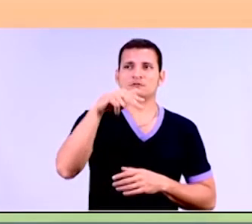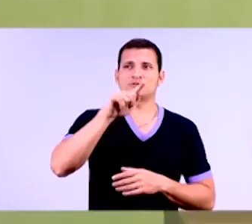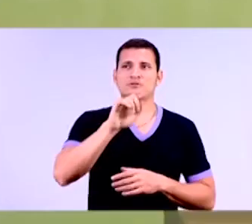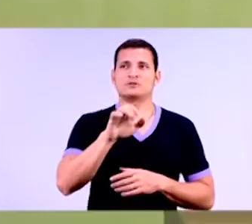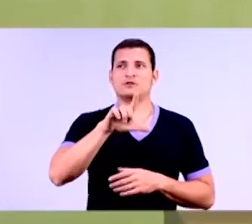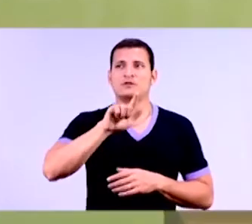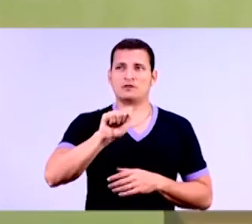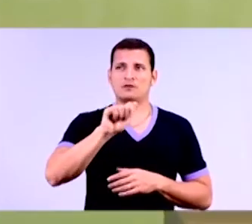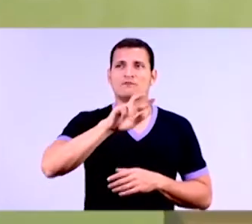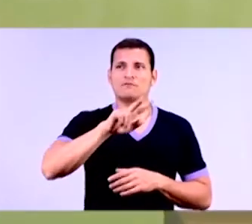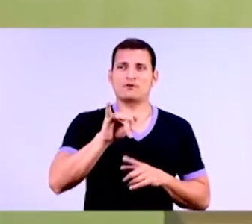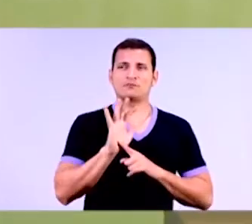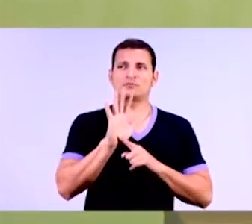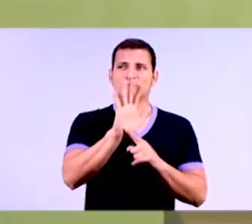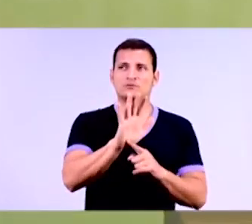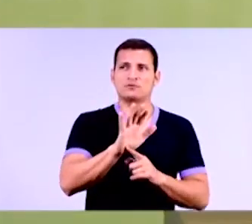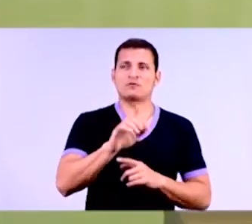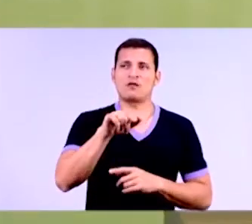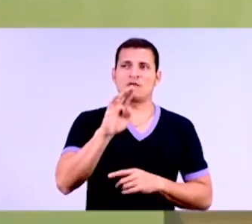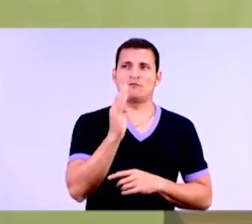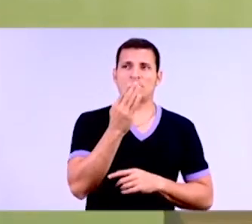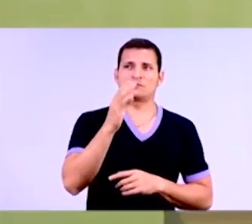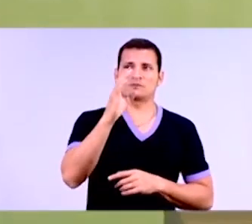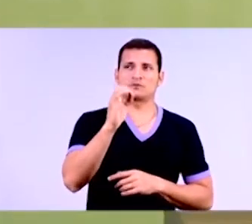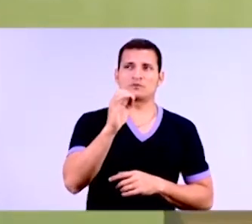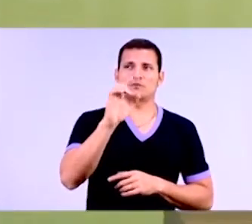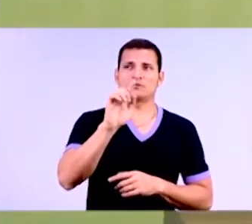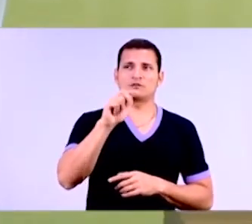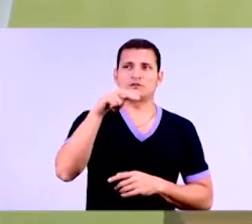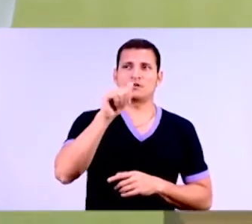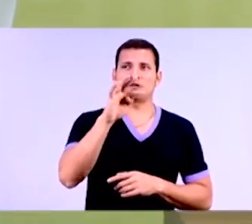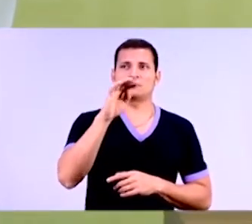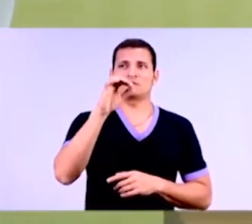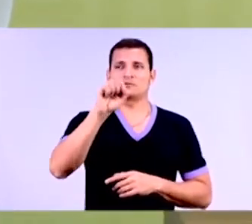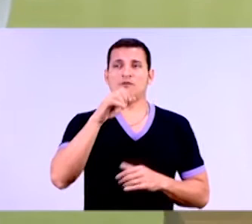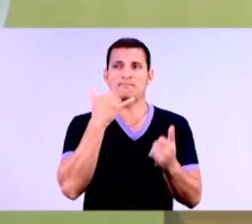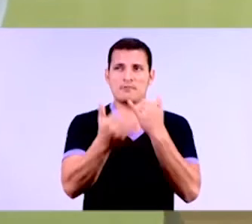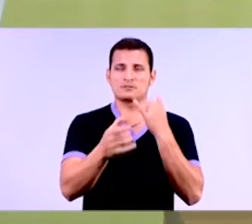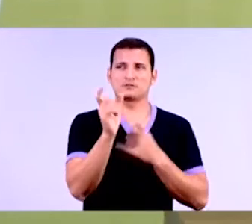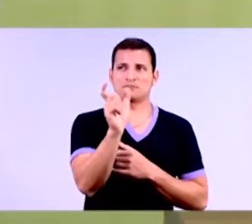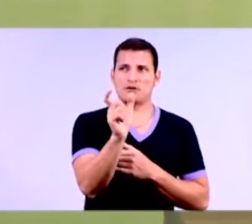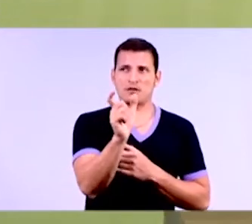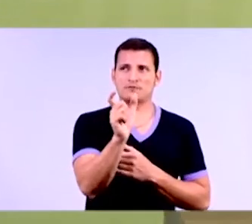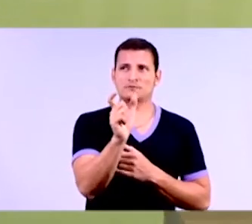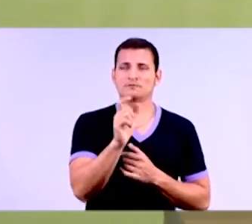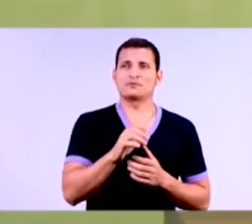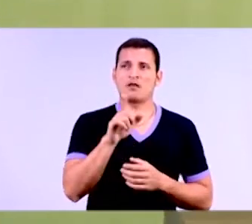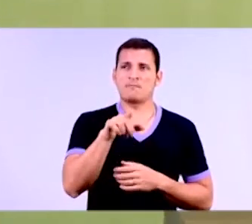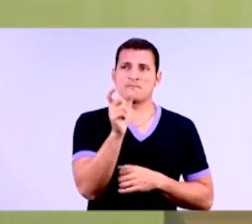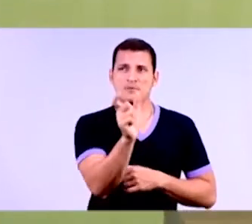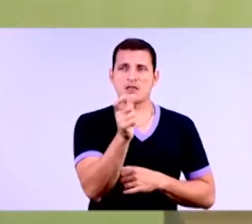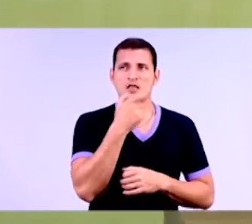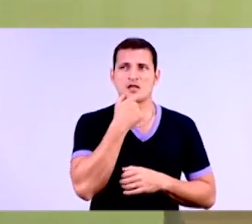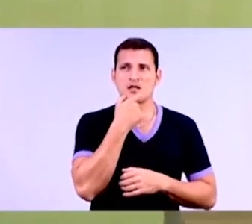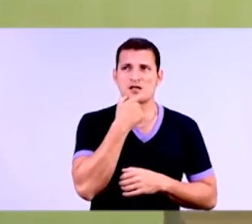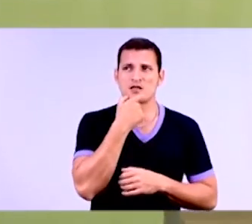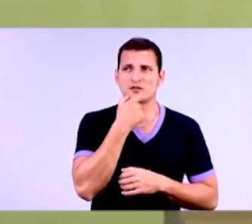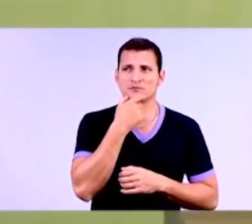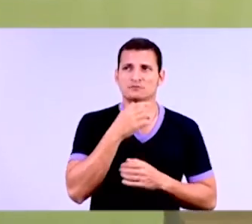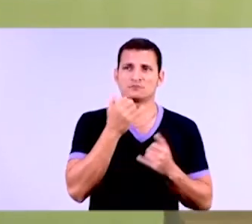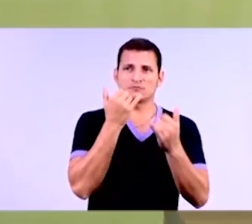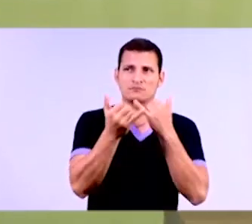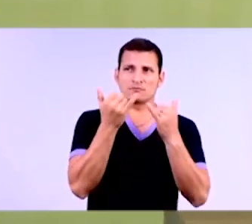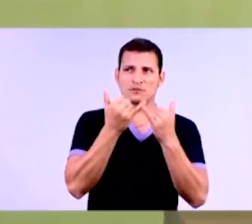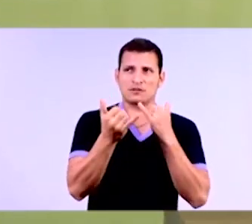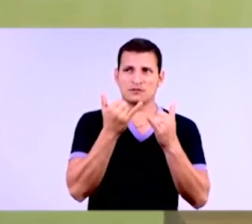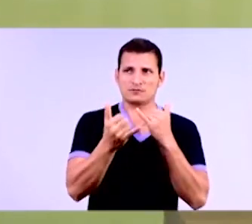está mostrando aí para nós, são os falsos cognatos. Como ela diz, que são palavras em inglês que se parecem